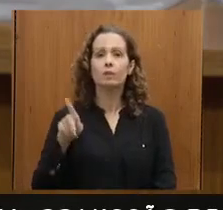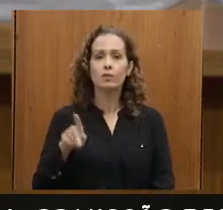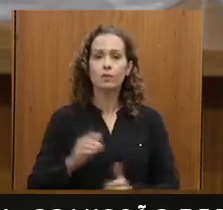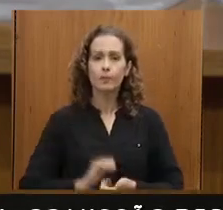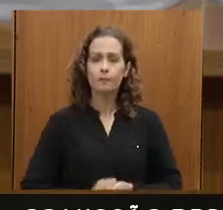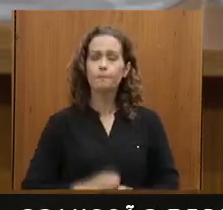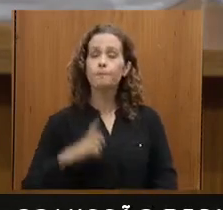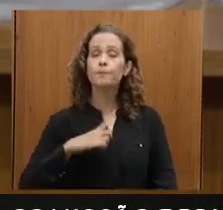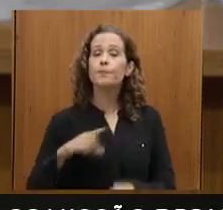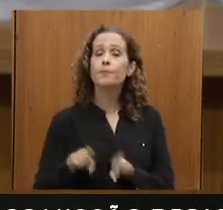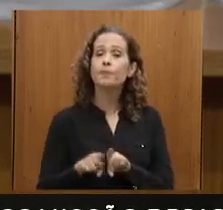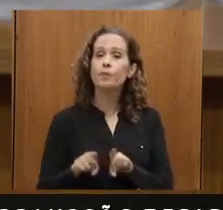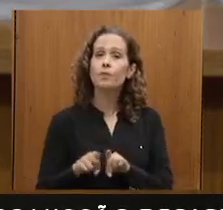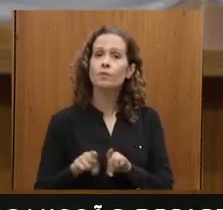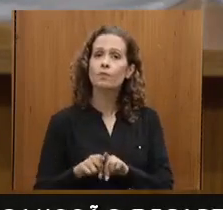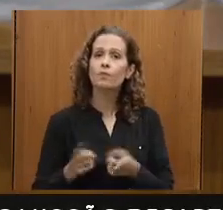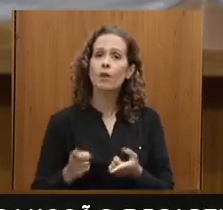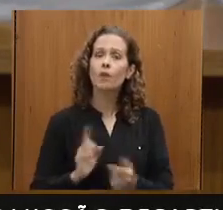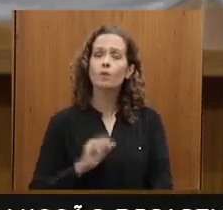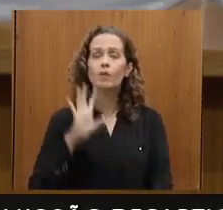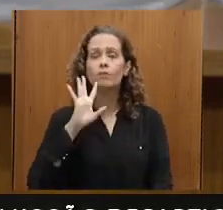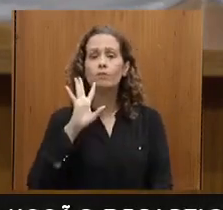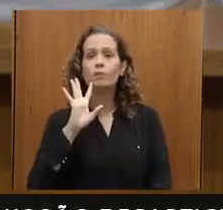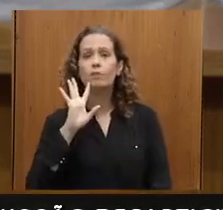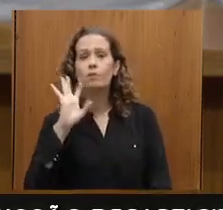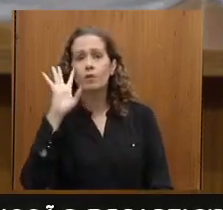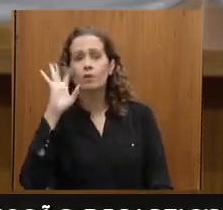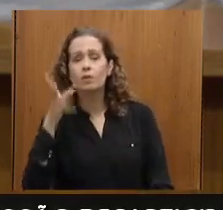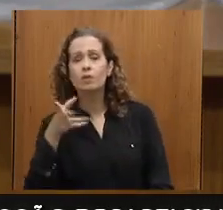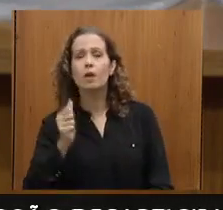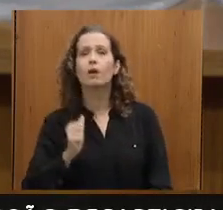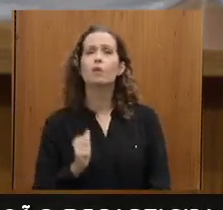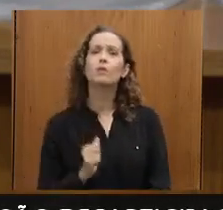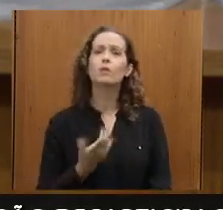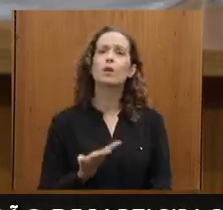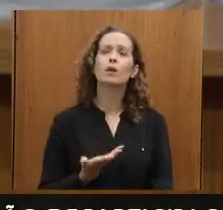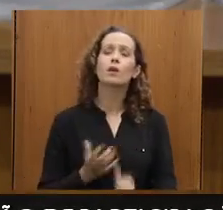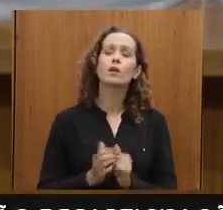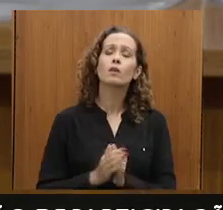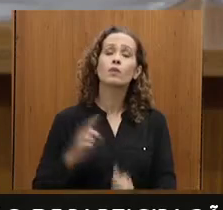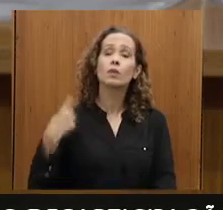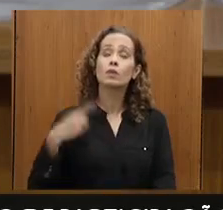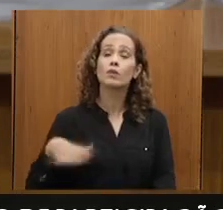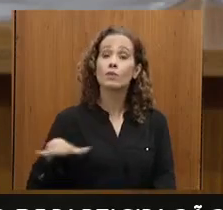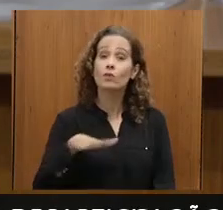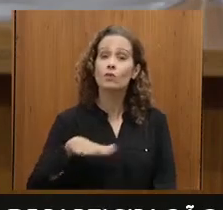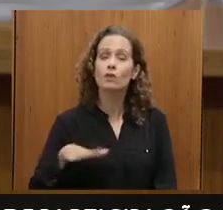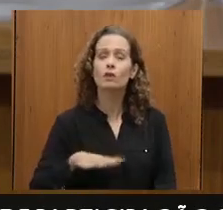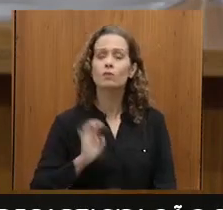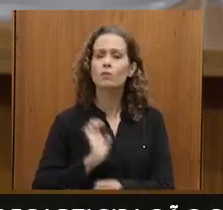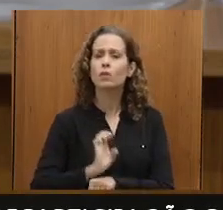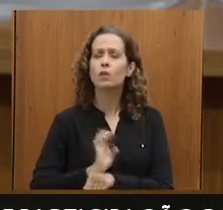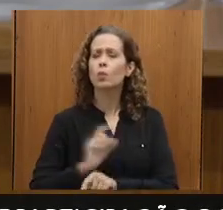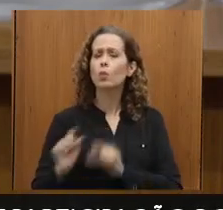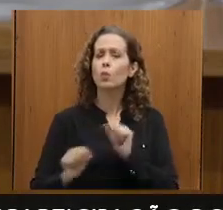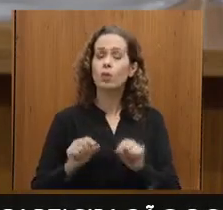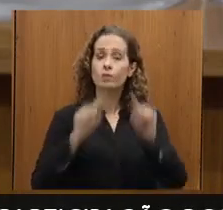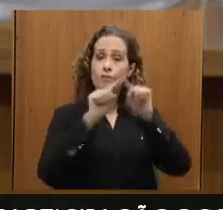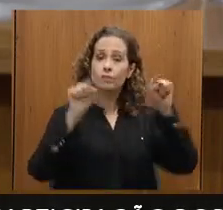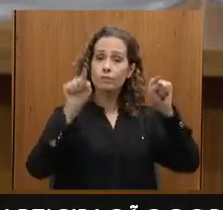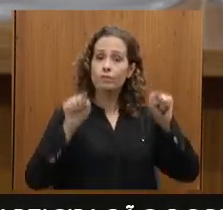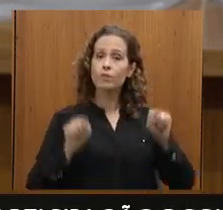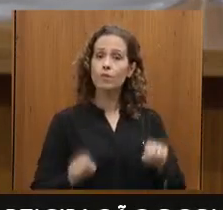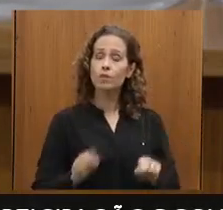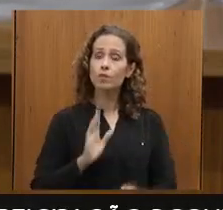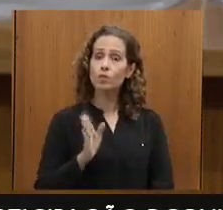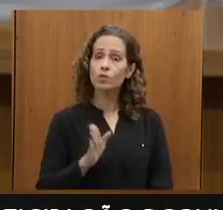tem uma determinação, uma orientação da Advocacia Geral do Estado, que aqueles servidores que tenham ingressado com